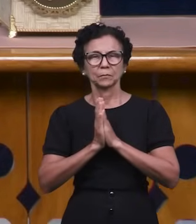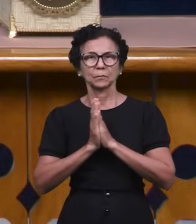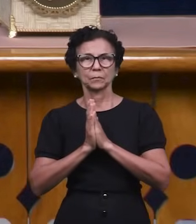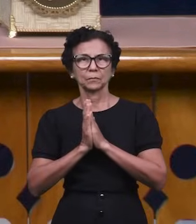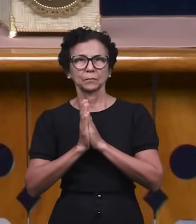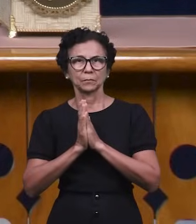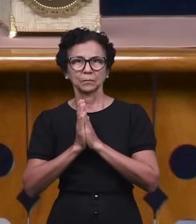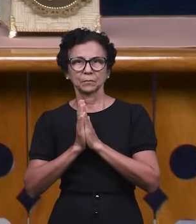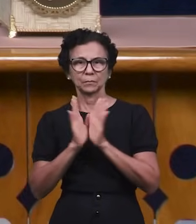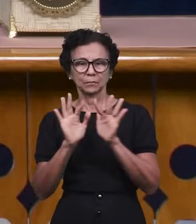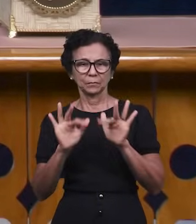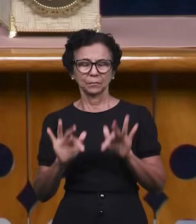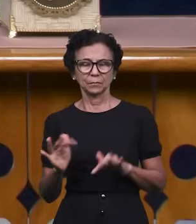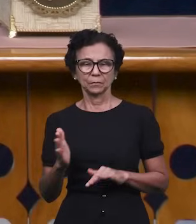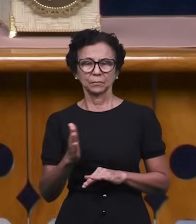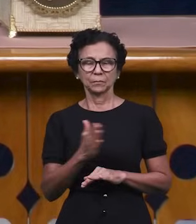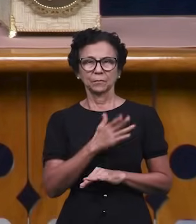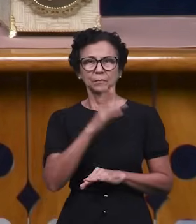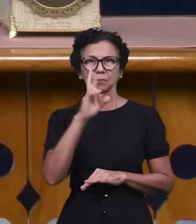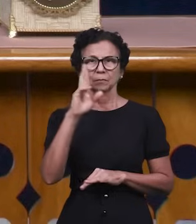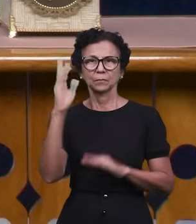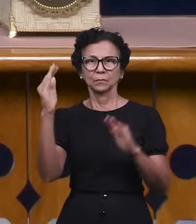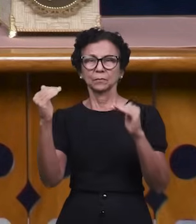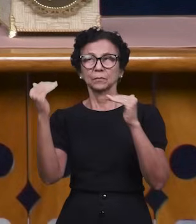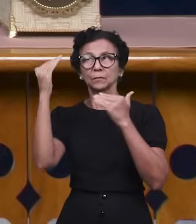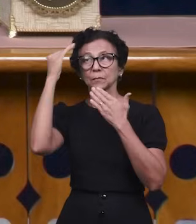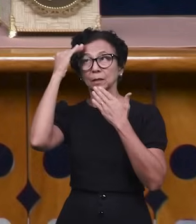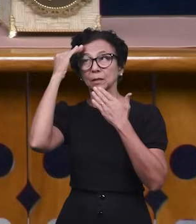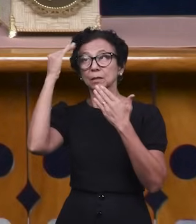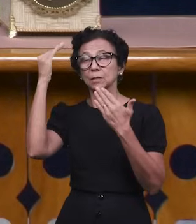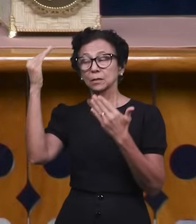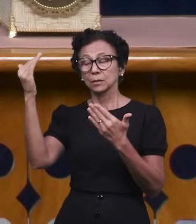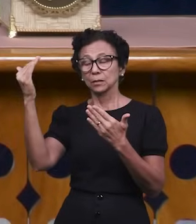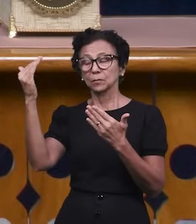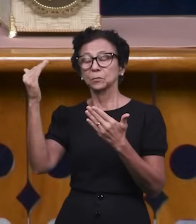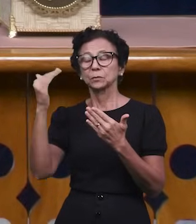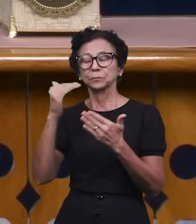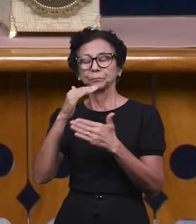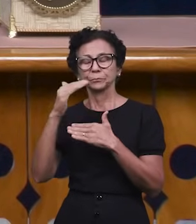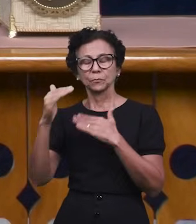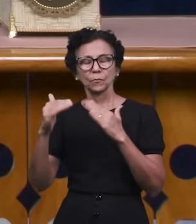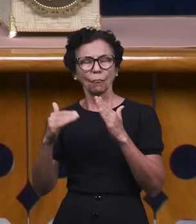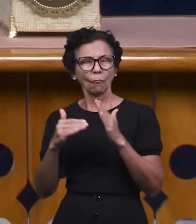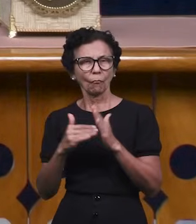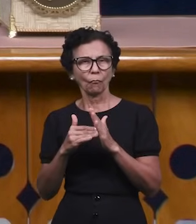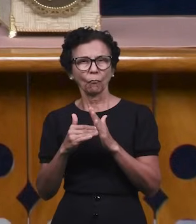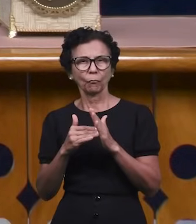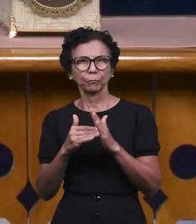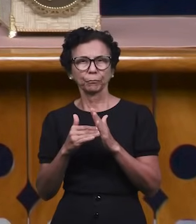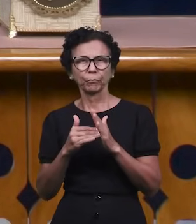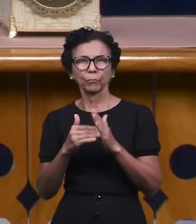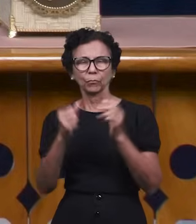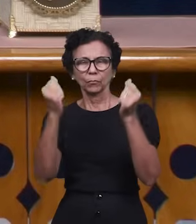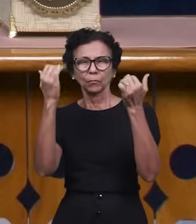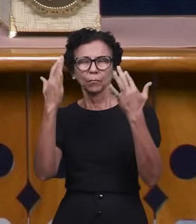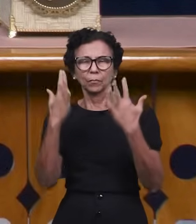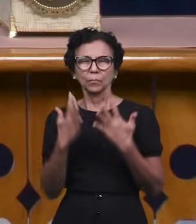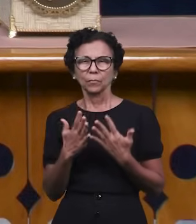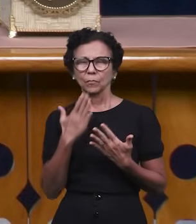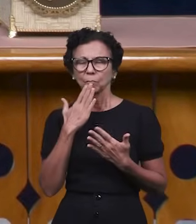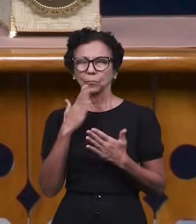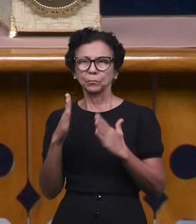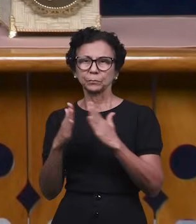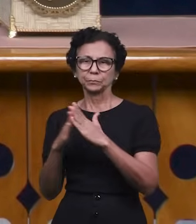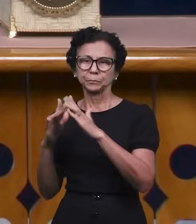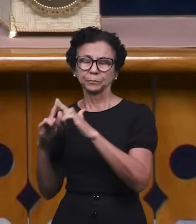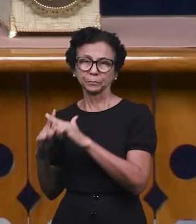orarmos, encerrando este culto. Te bendizemos, ó Deus, e somos gratos por tudo o que o Senhor tem feito em nosso